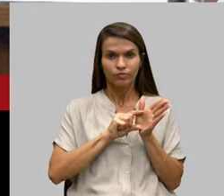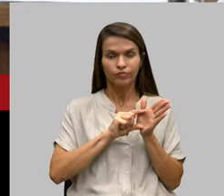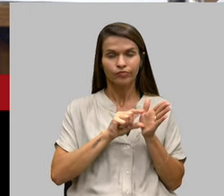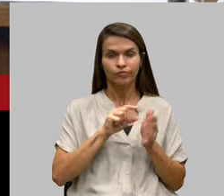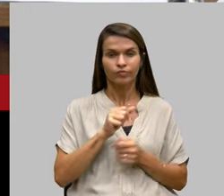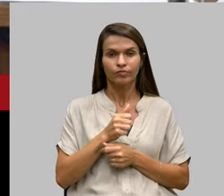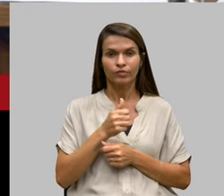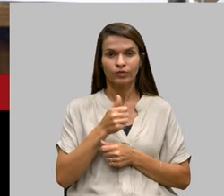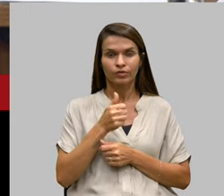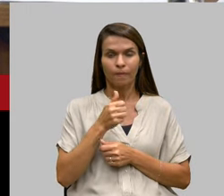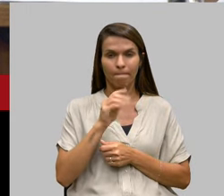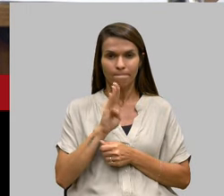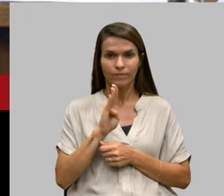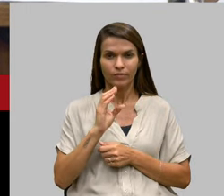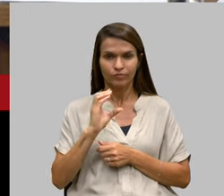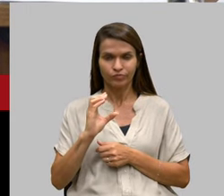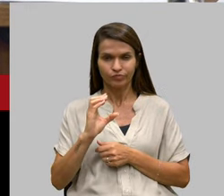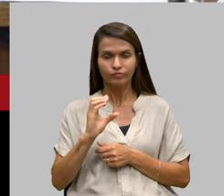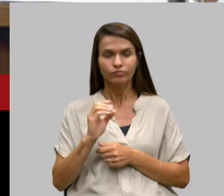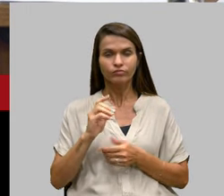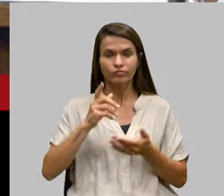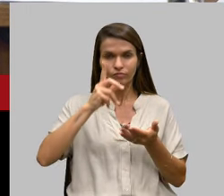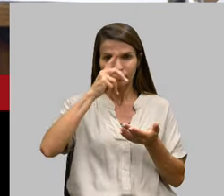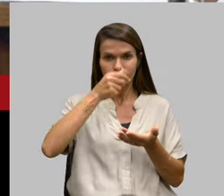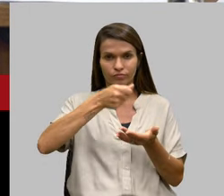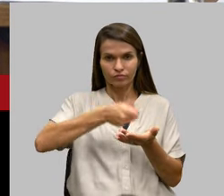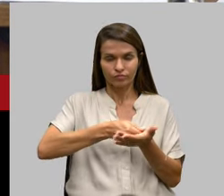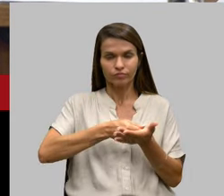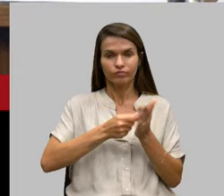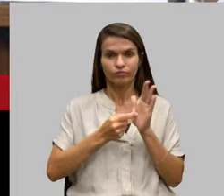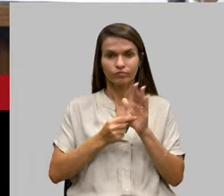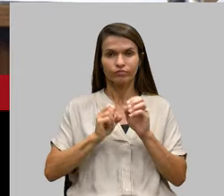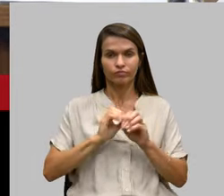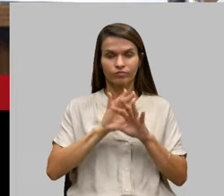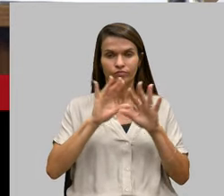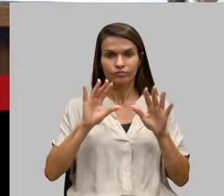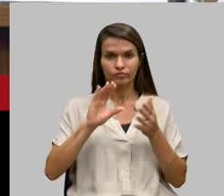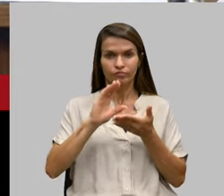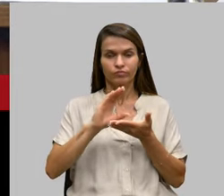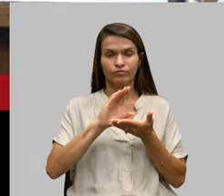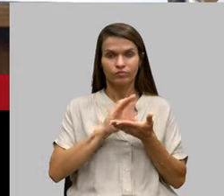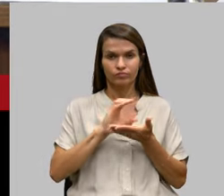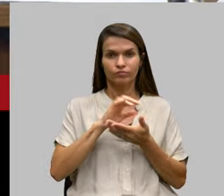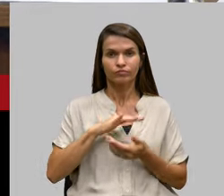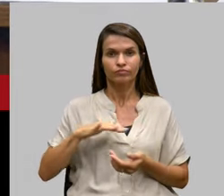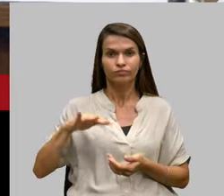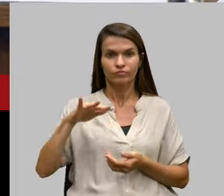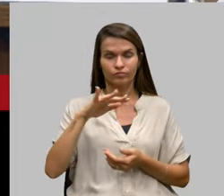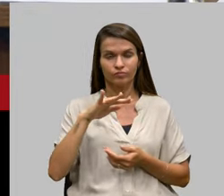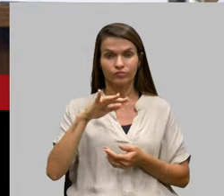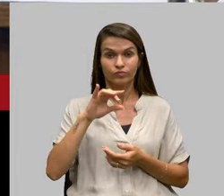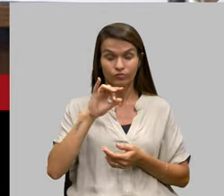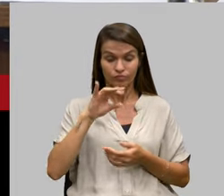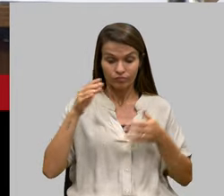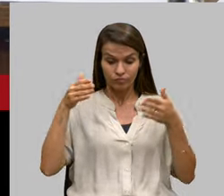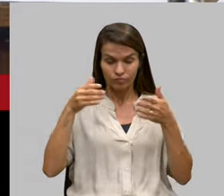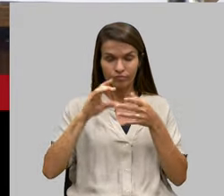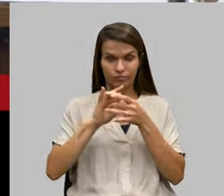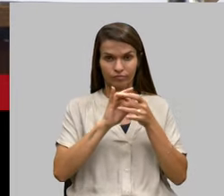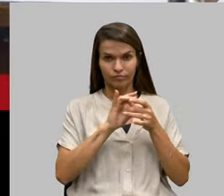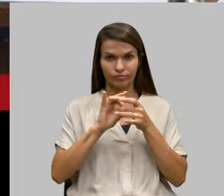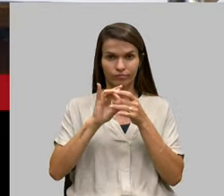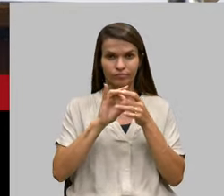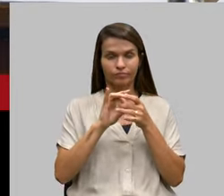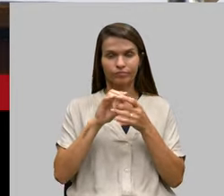c né determina bem claramente que a contribuição extraordinária é só no âmbito da união e tenho